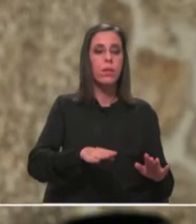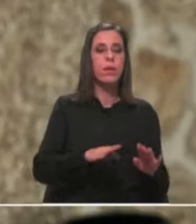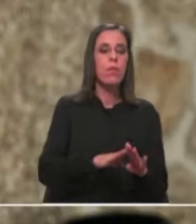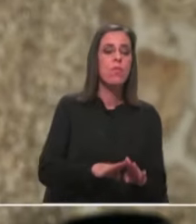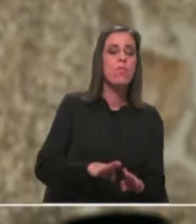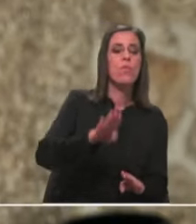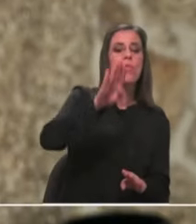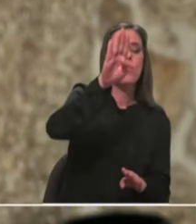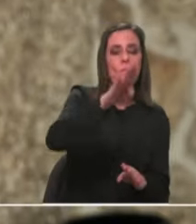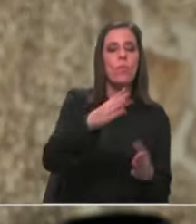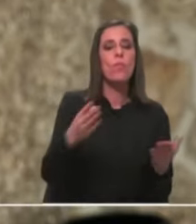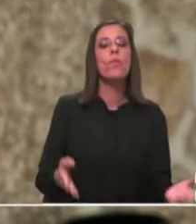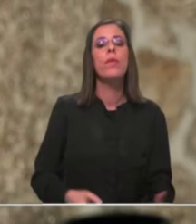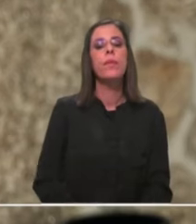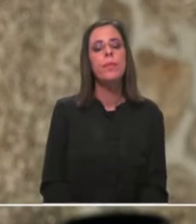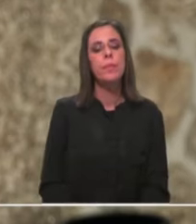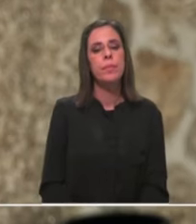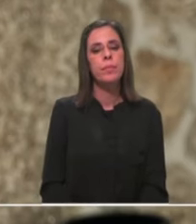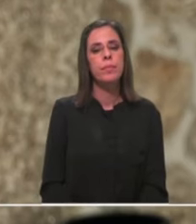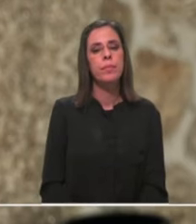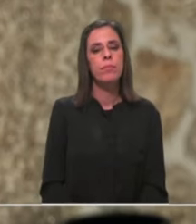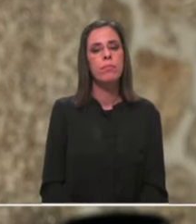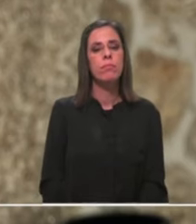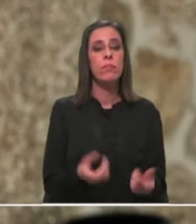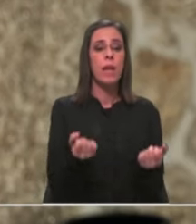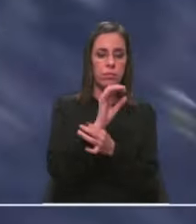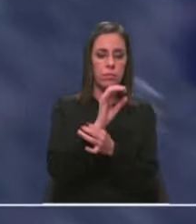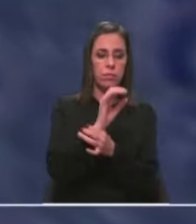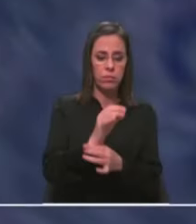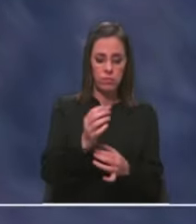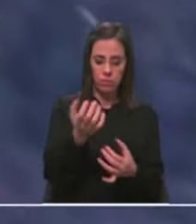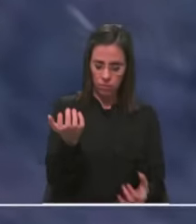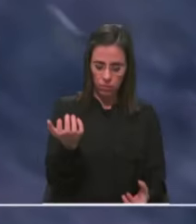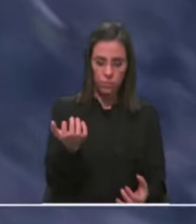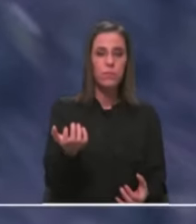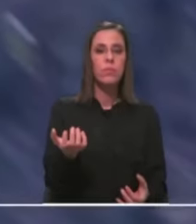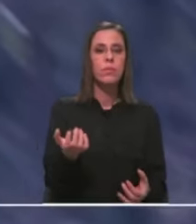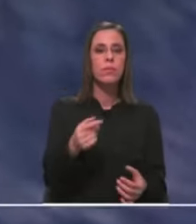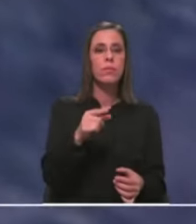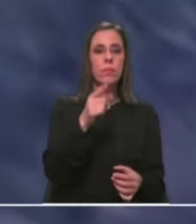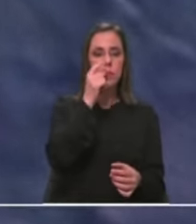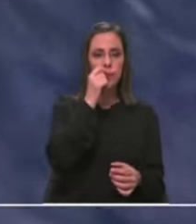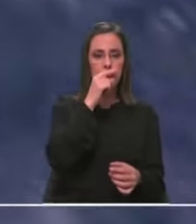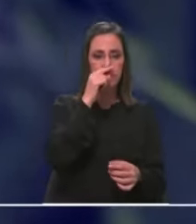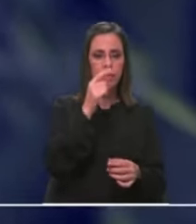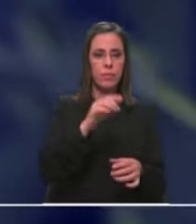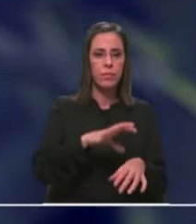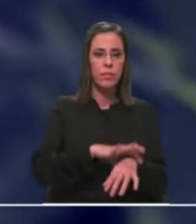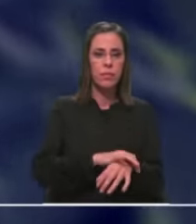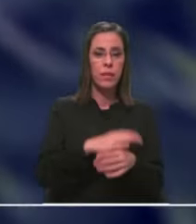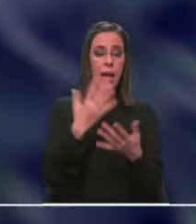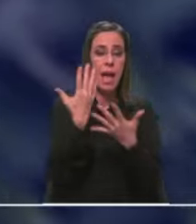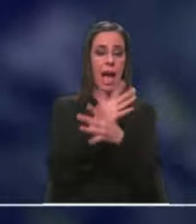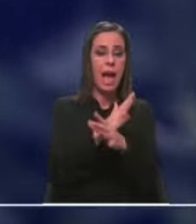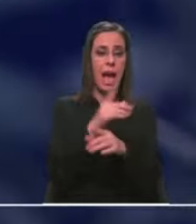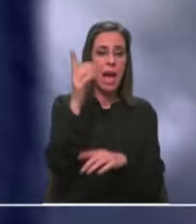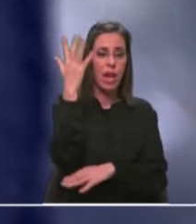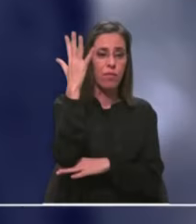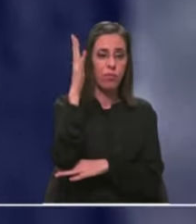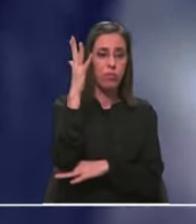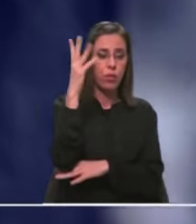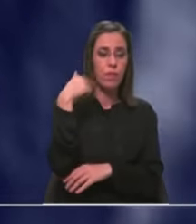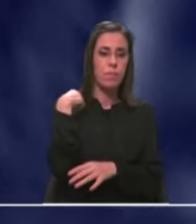carro. É, ele para o carro. E ele, pronto, mandou-me algemar lá um pinheiro.